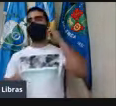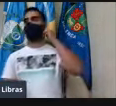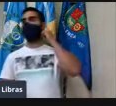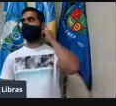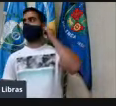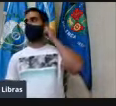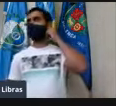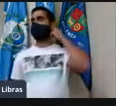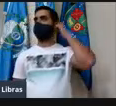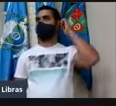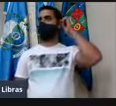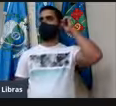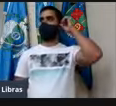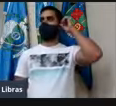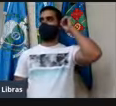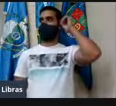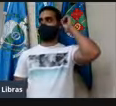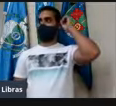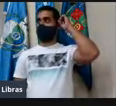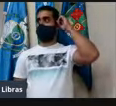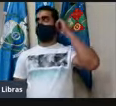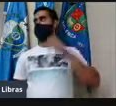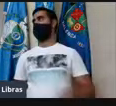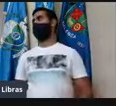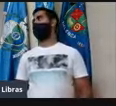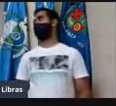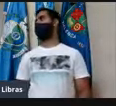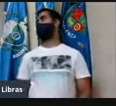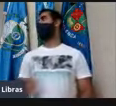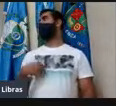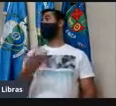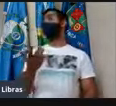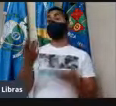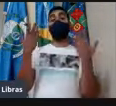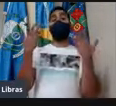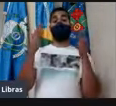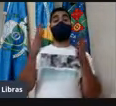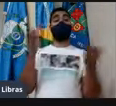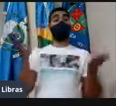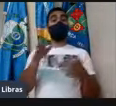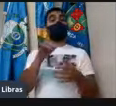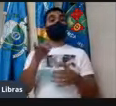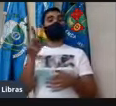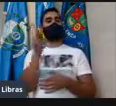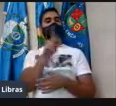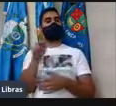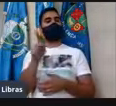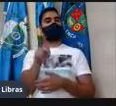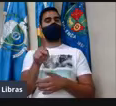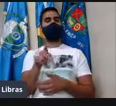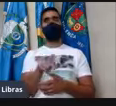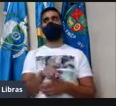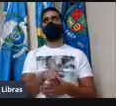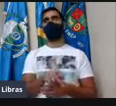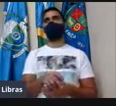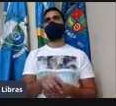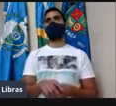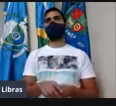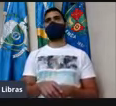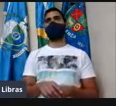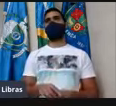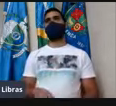vereadores. Não usei a tribuna, mas eu queria parabenizar todos os professores do dia, pois hoje é o dia do professor, ainda está na ordem do dia,